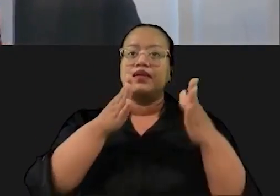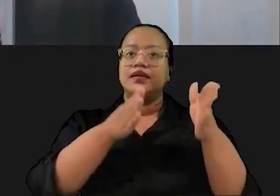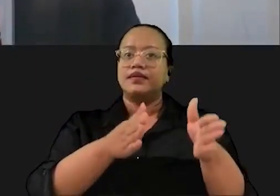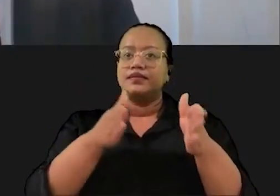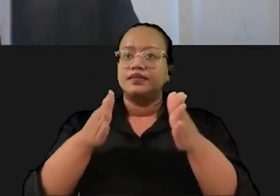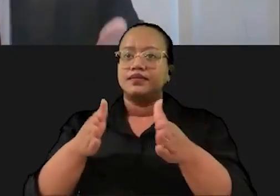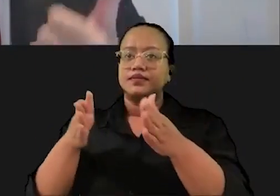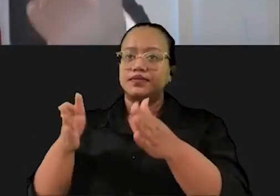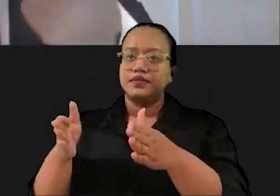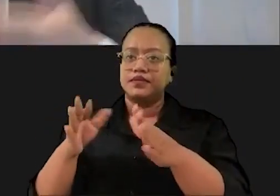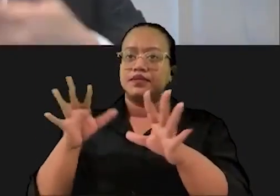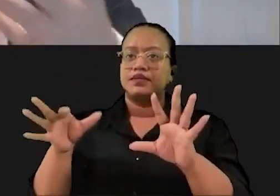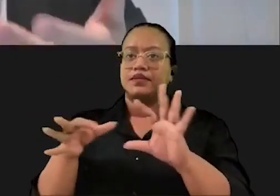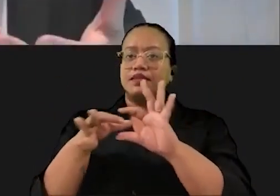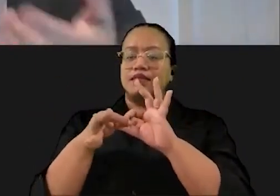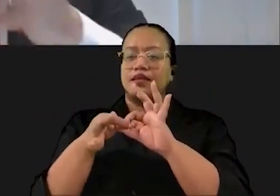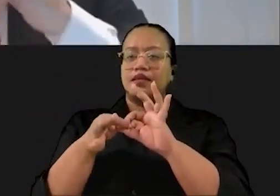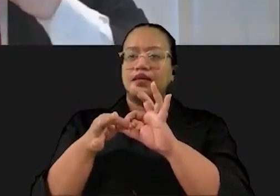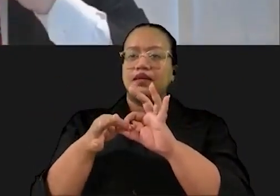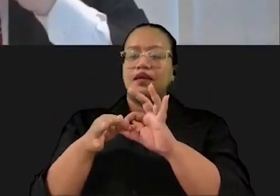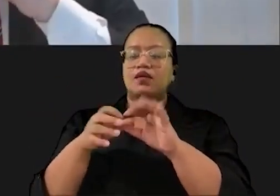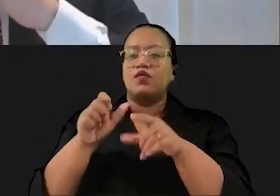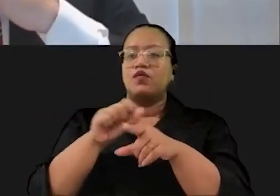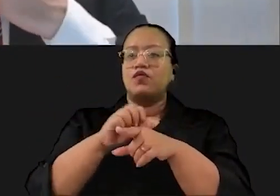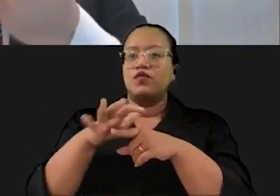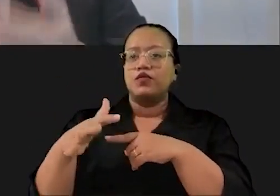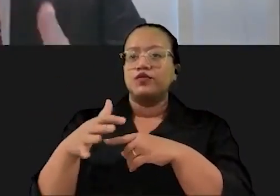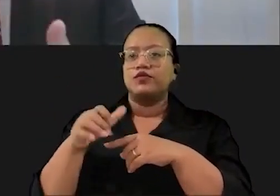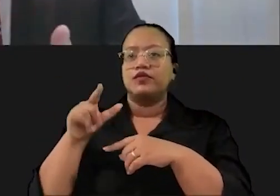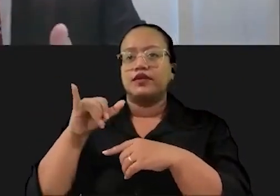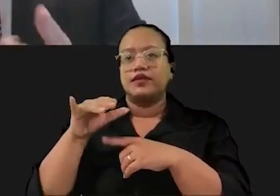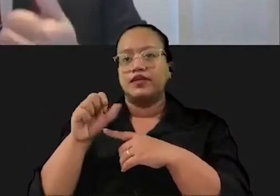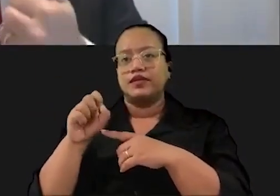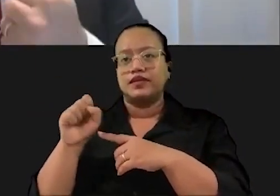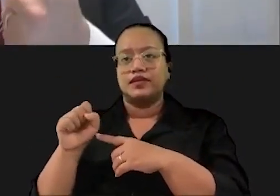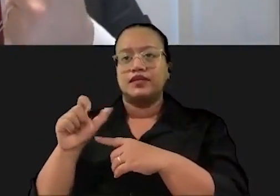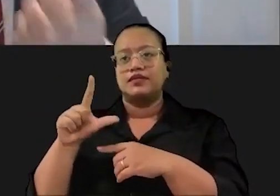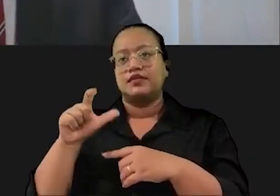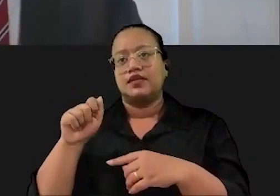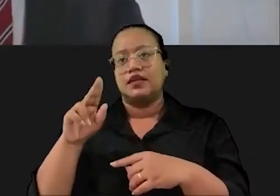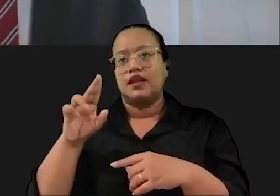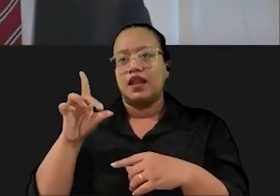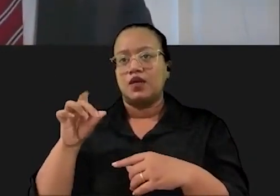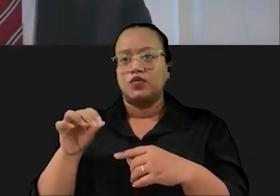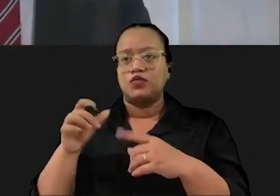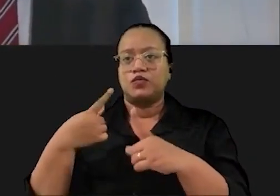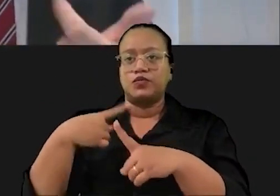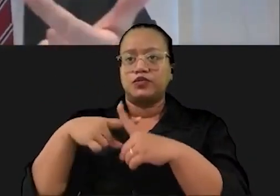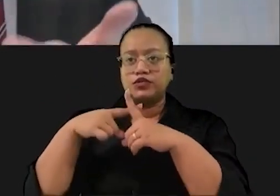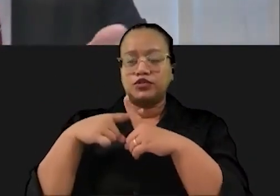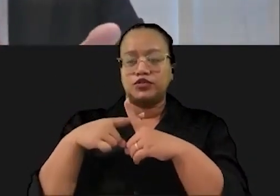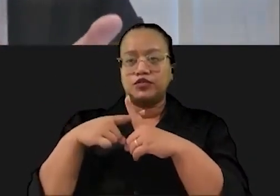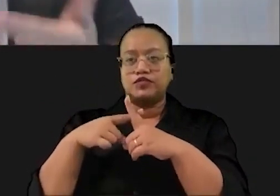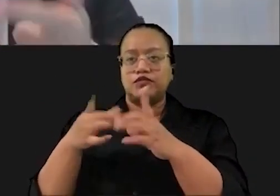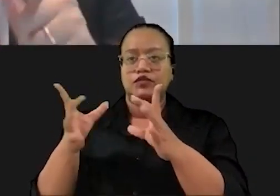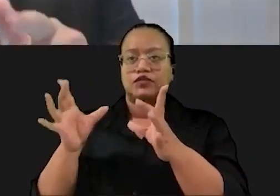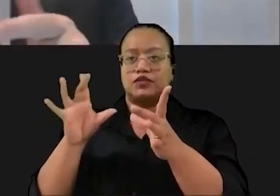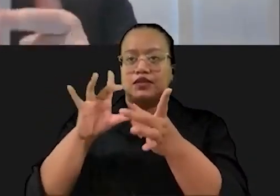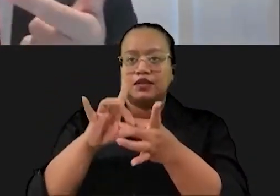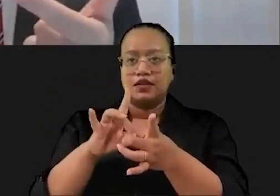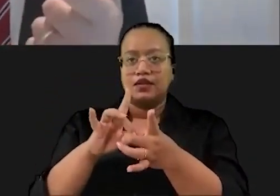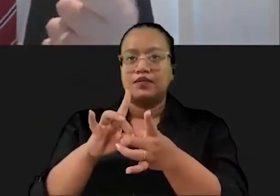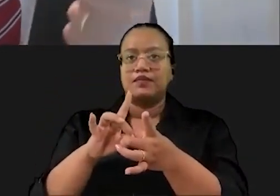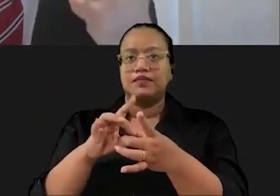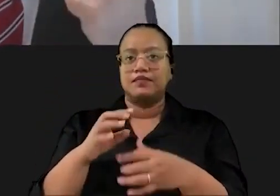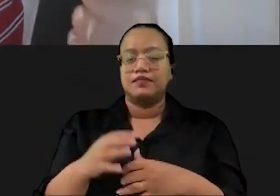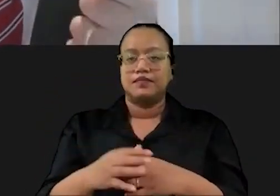laudo favorável, e ainda ele vem, nessa ocasião, ou para impugnar o laudo, ou para oferecer um acordo, porque aí